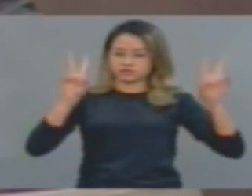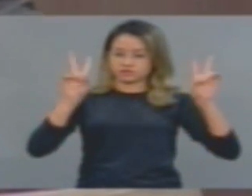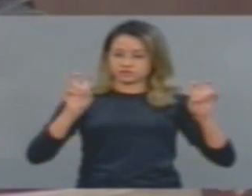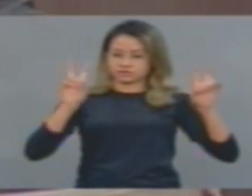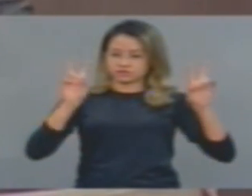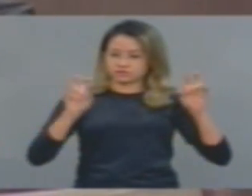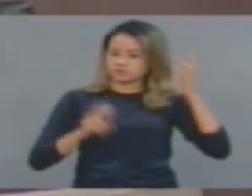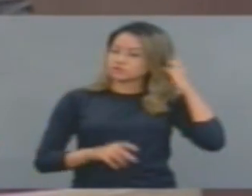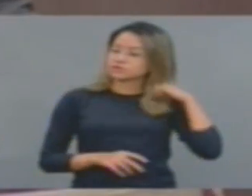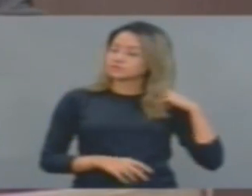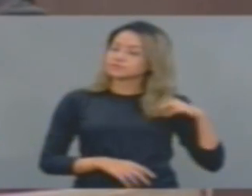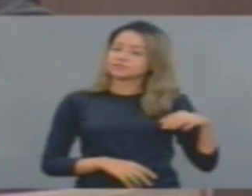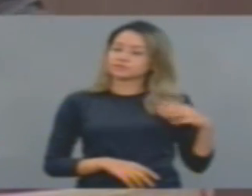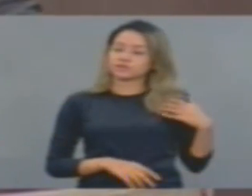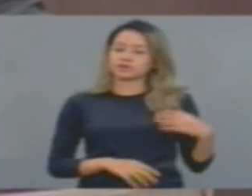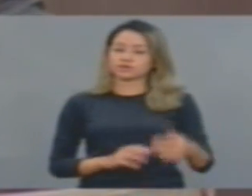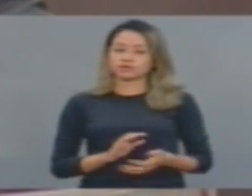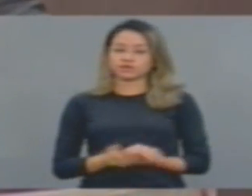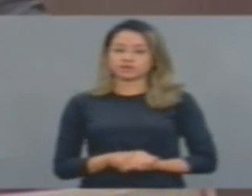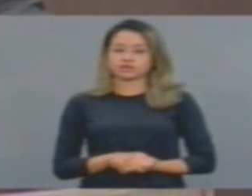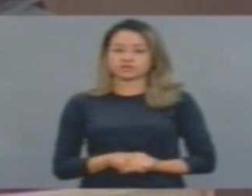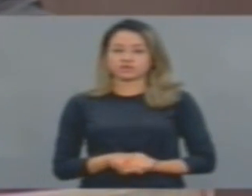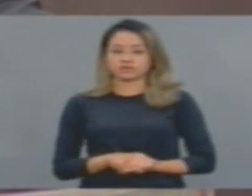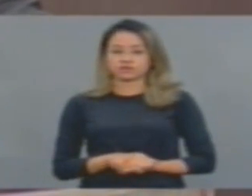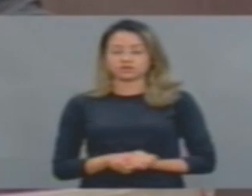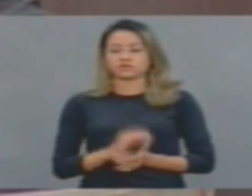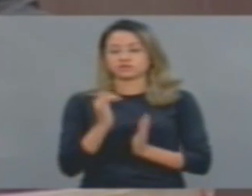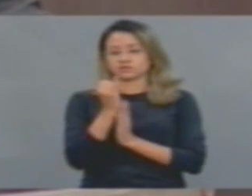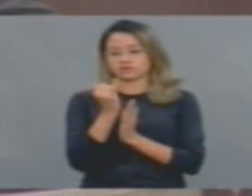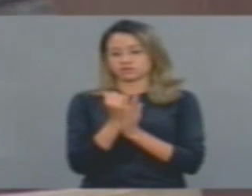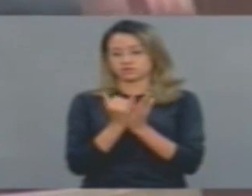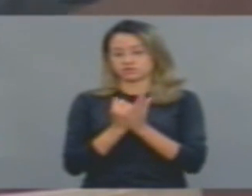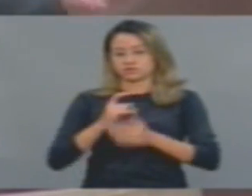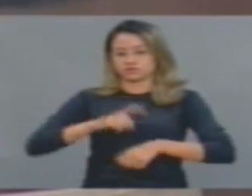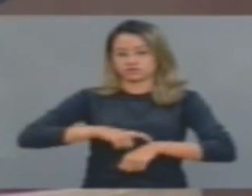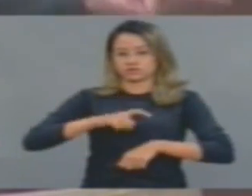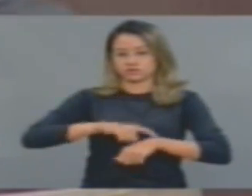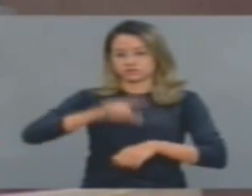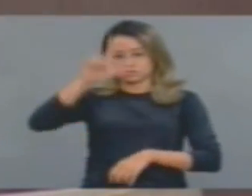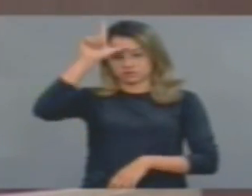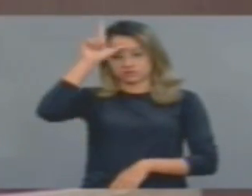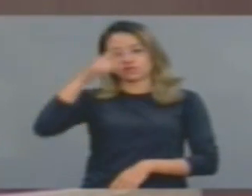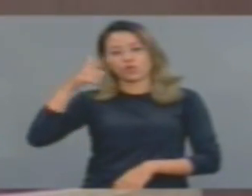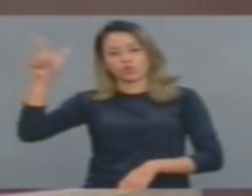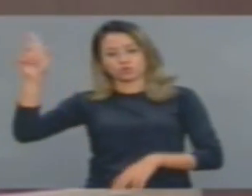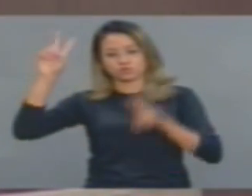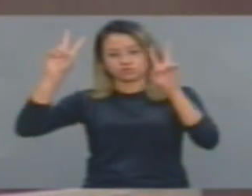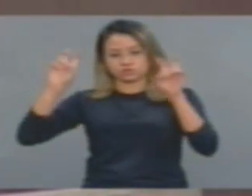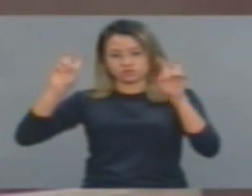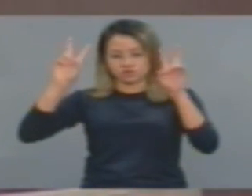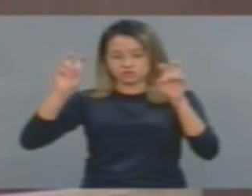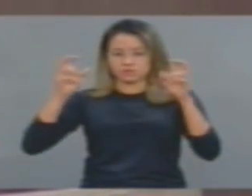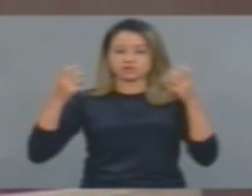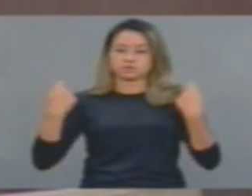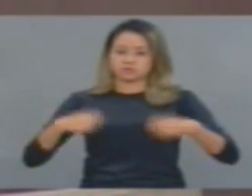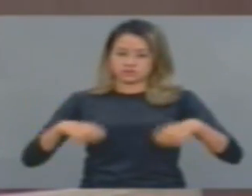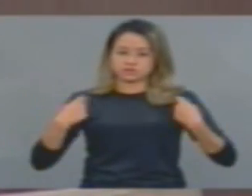parece emergencial, e ele é emergencial. No tempo de liderança, tratarei de um outro tema também que requer a